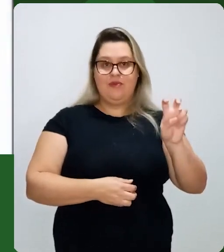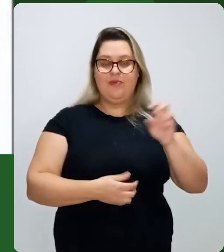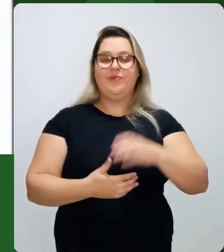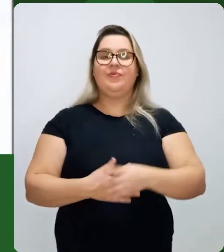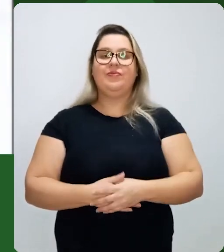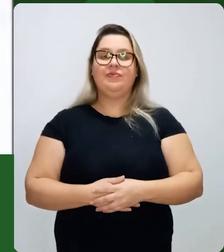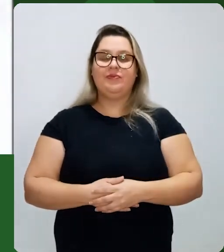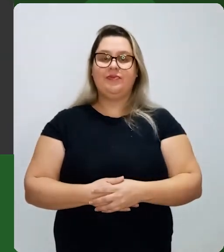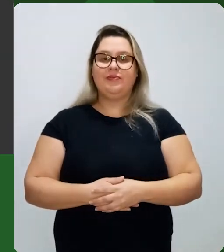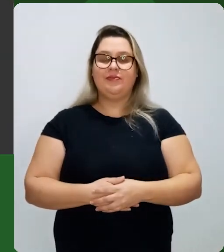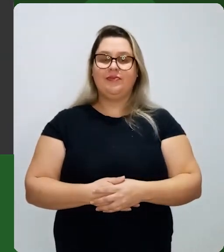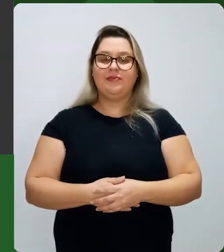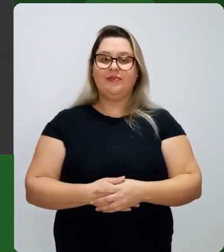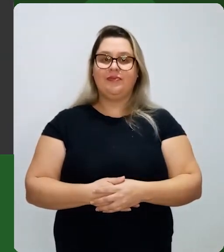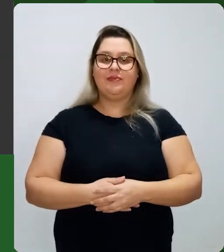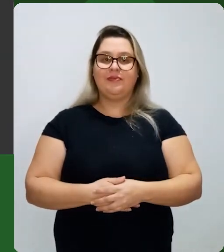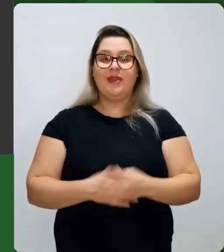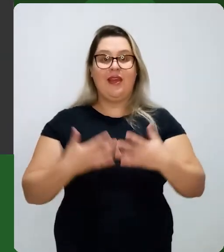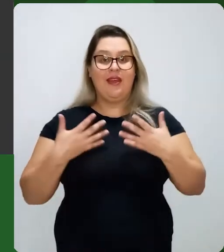22,5.